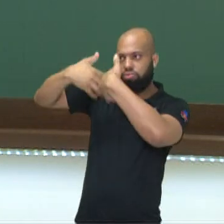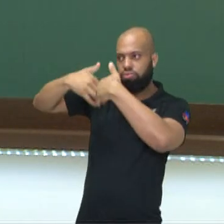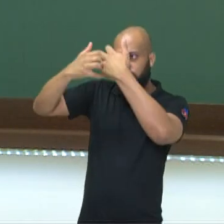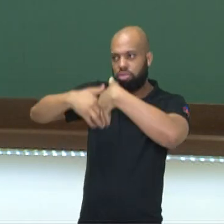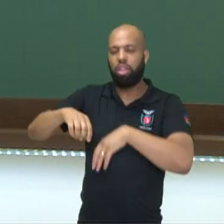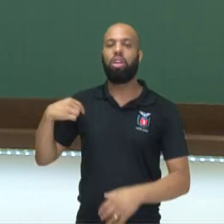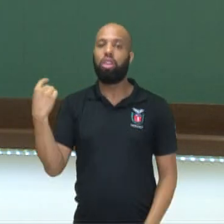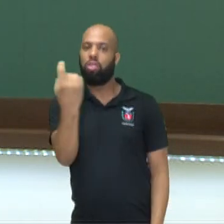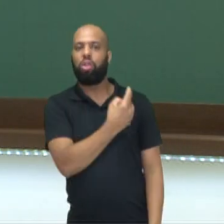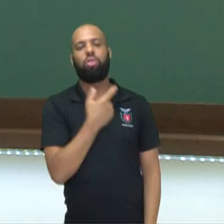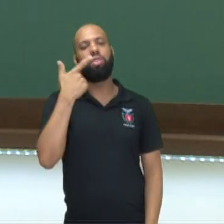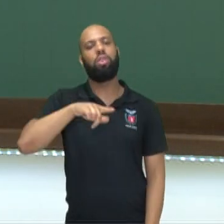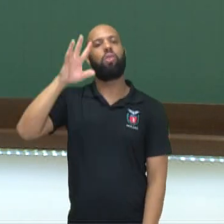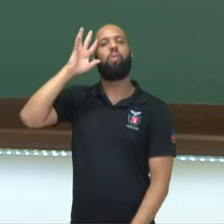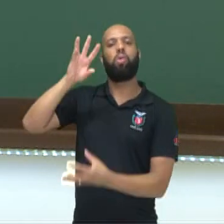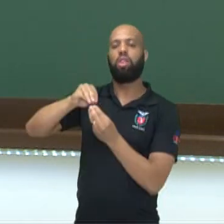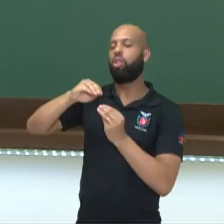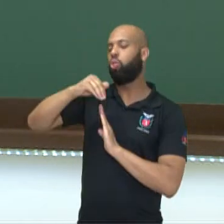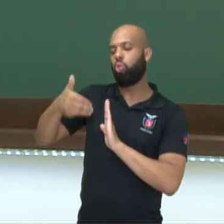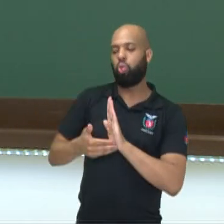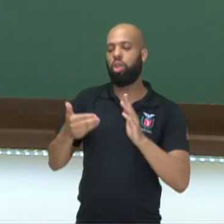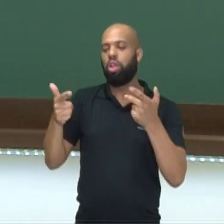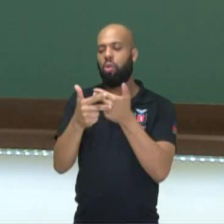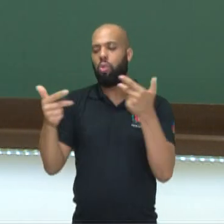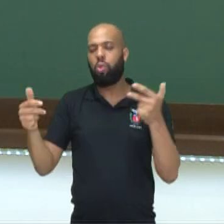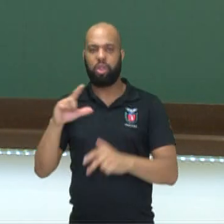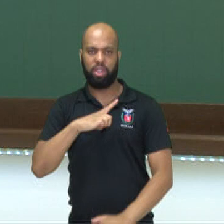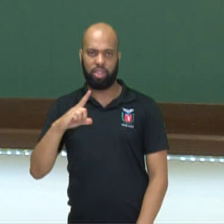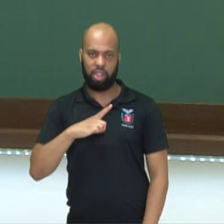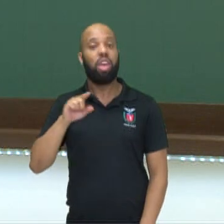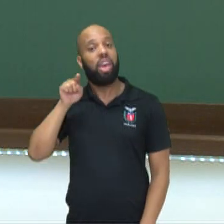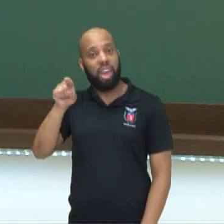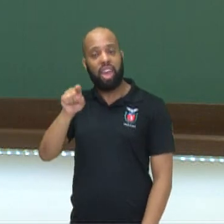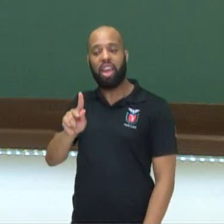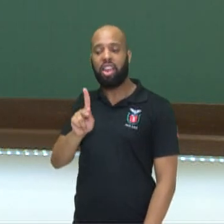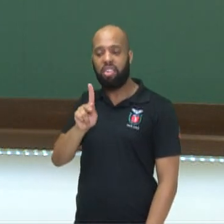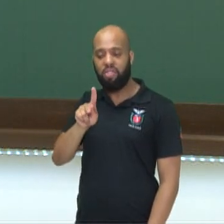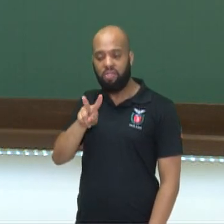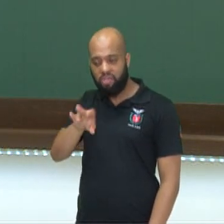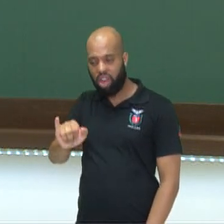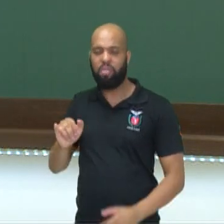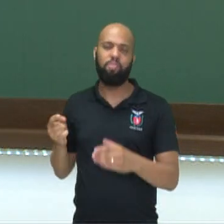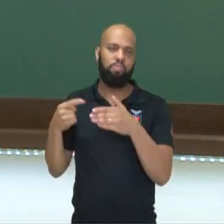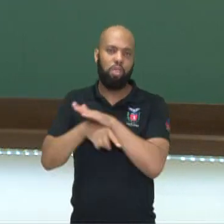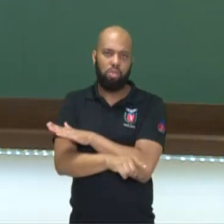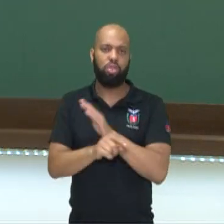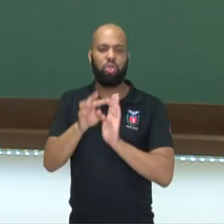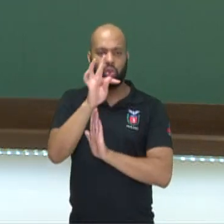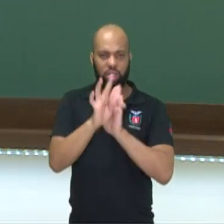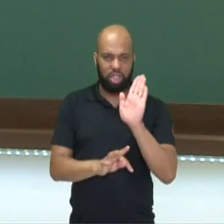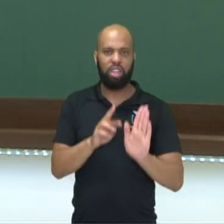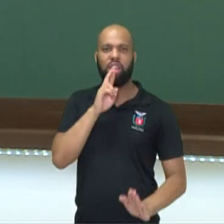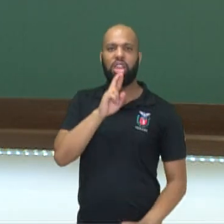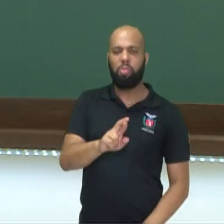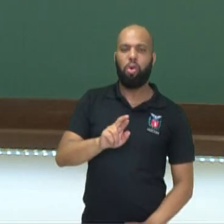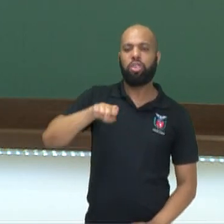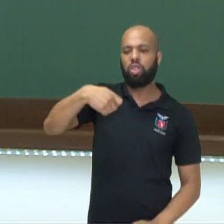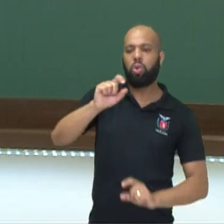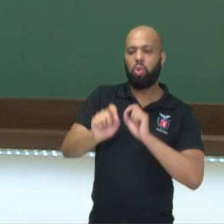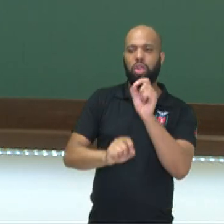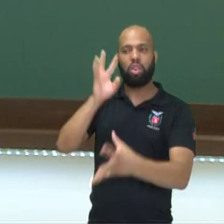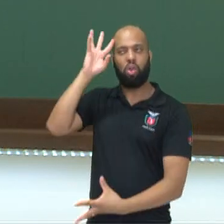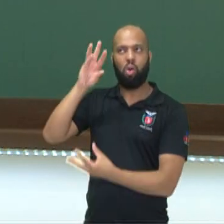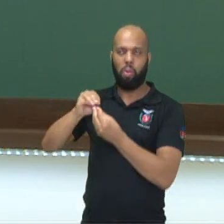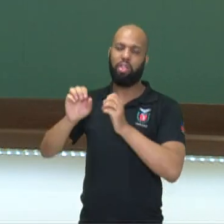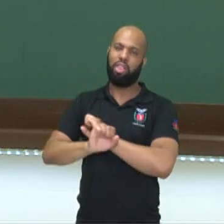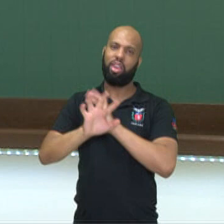racional, compreender todas as coisas. E isso ele vai se aprofundar naquele texto lá, resposta à questão, o que é o esclarecimento. Deixo